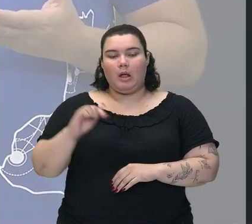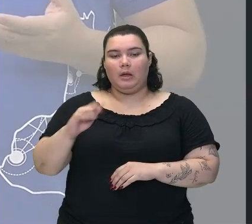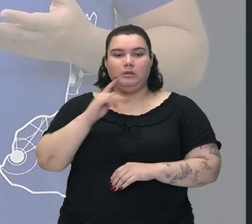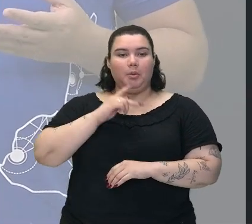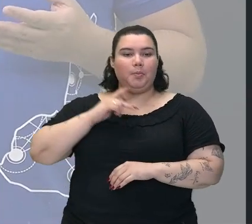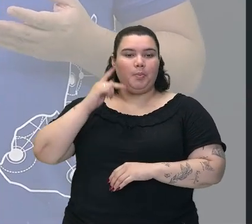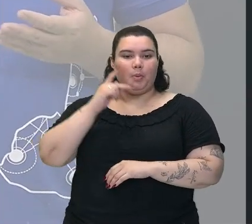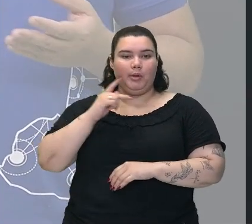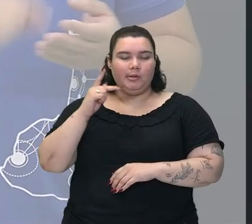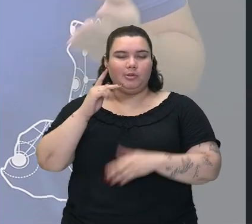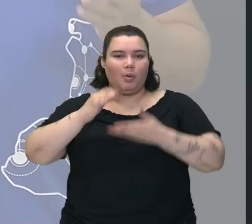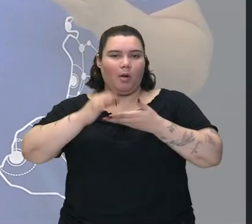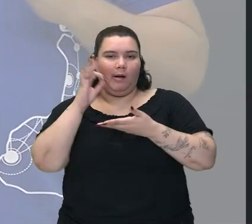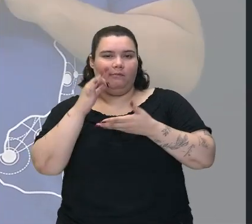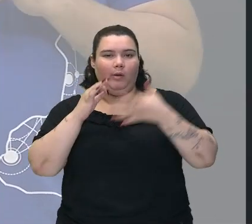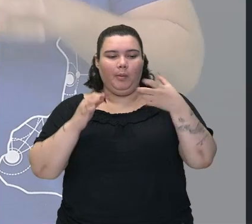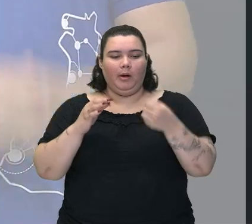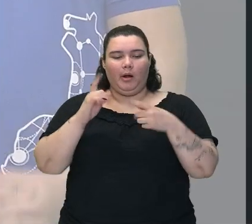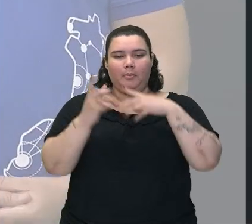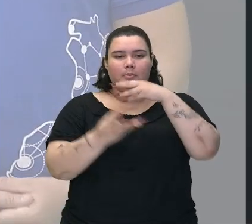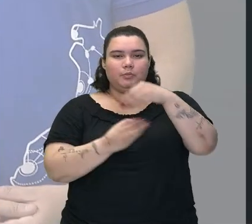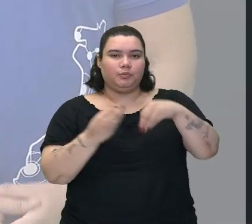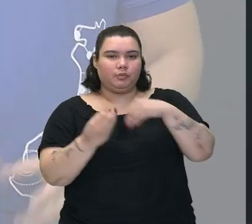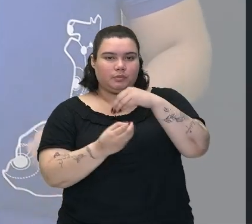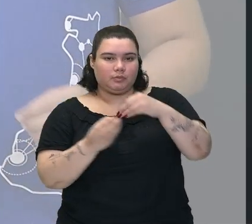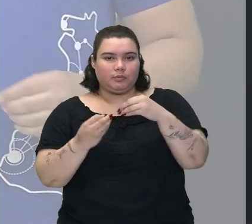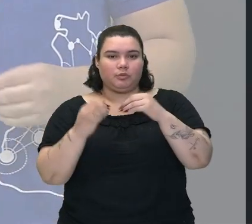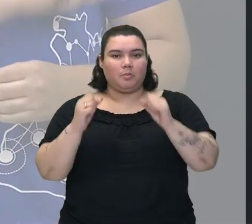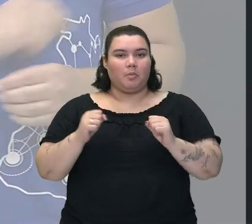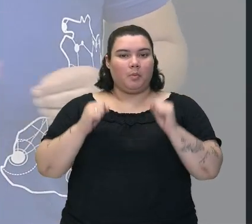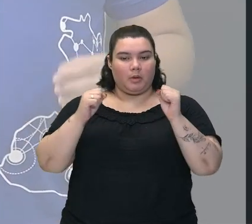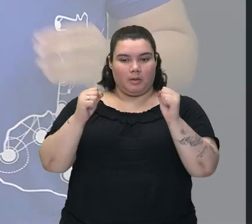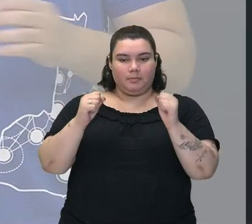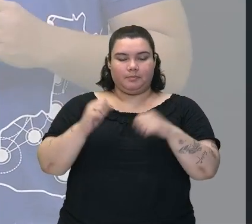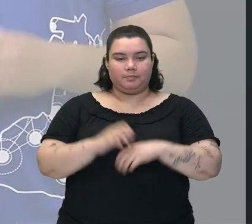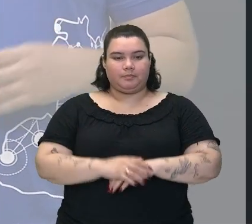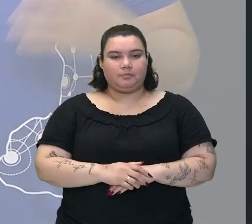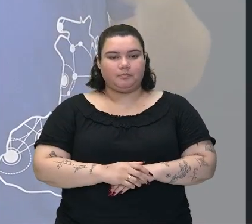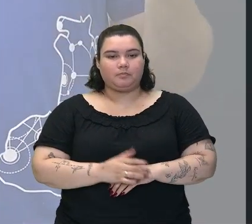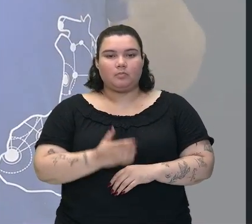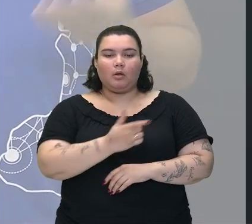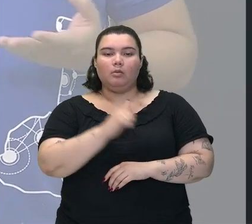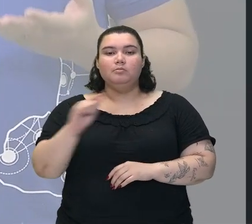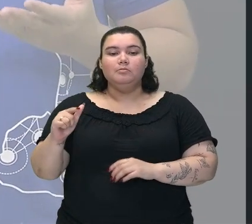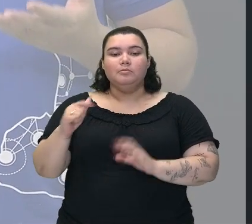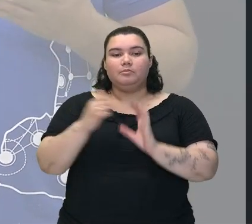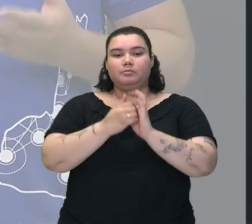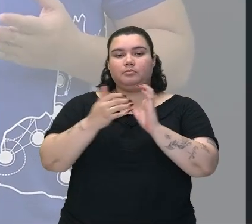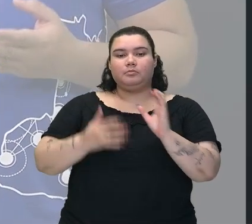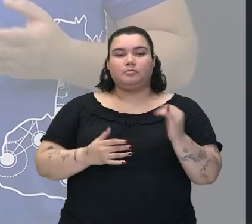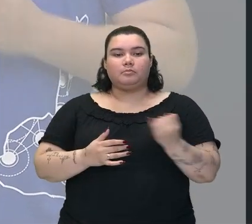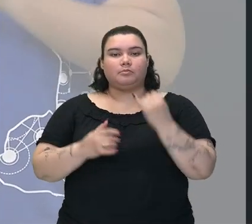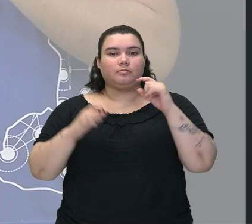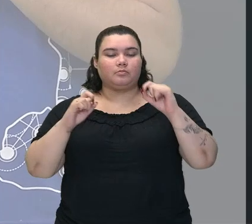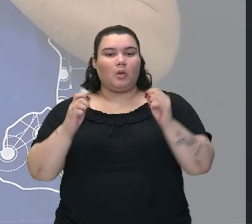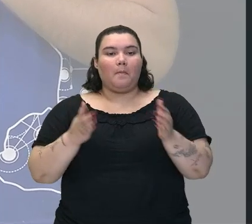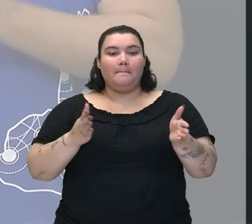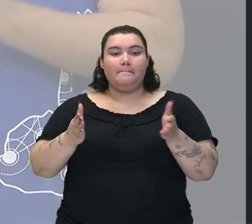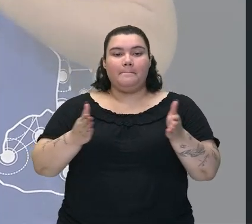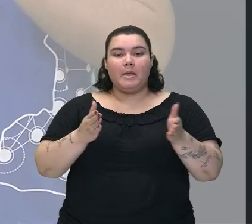política influenciando também aí o contexto de produção. Outro ponto importante, nós vamos ter aqui no